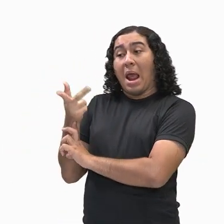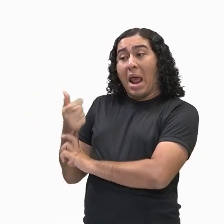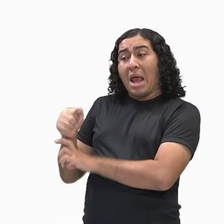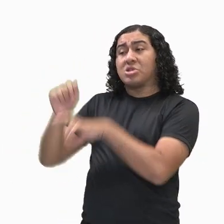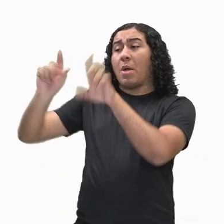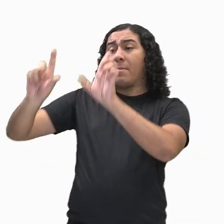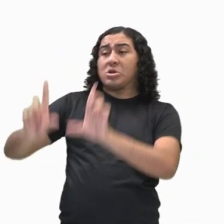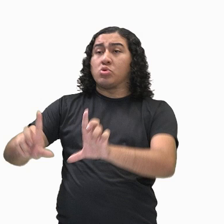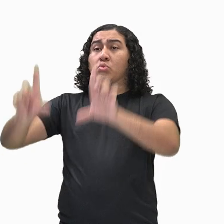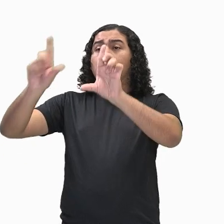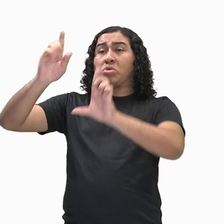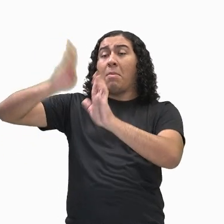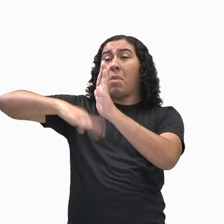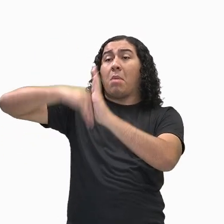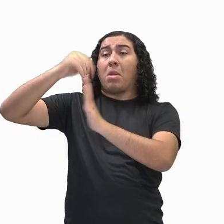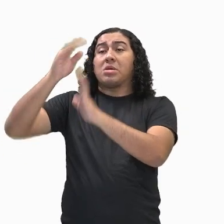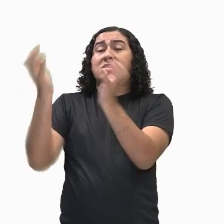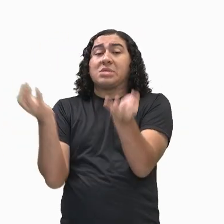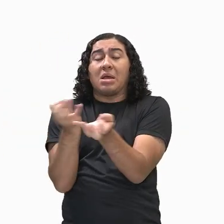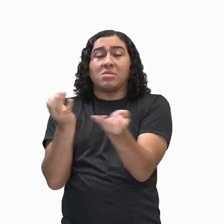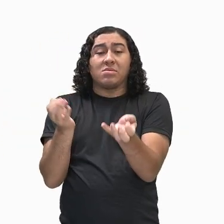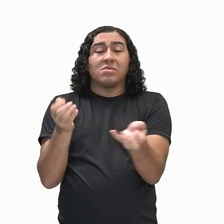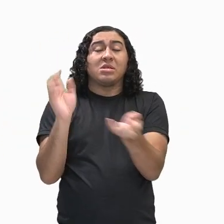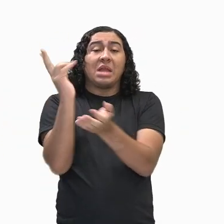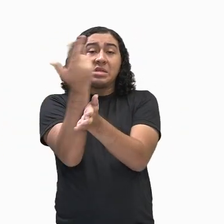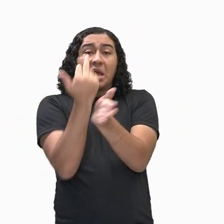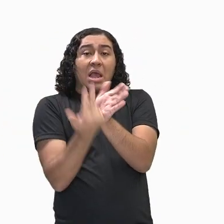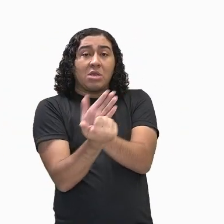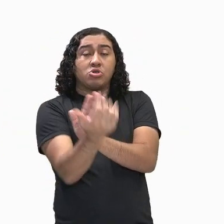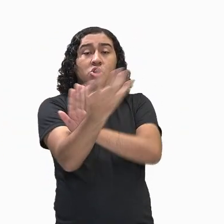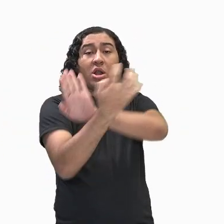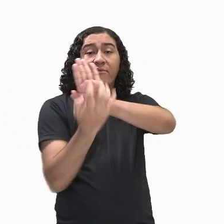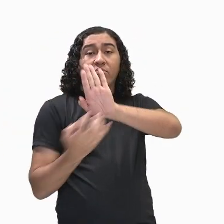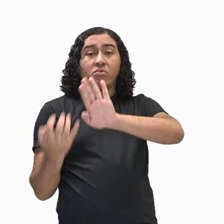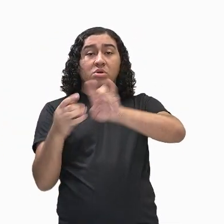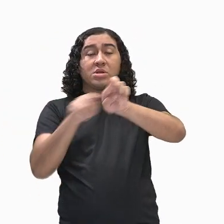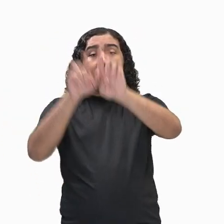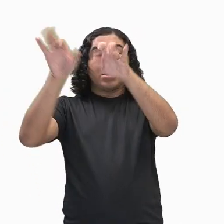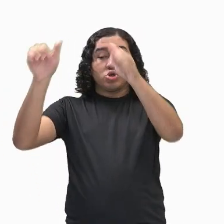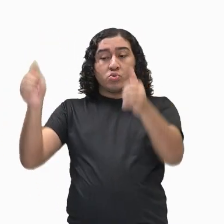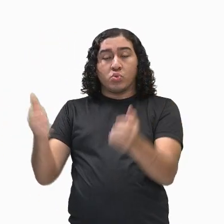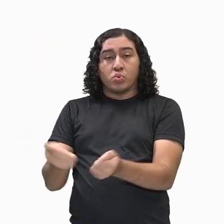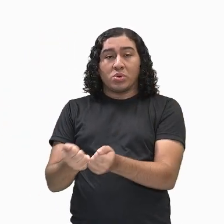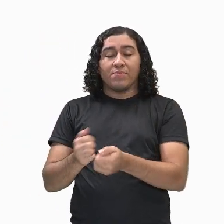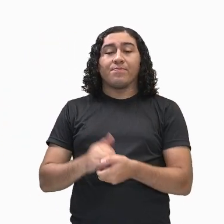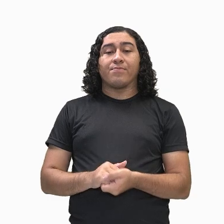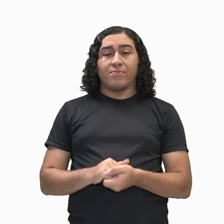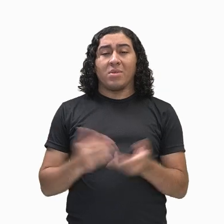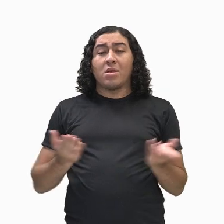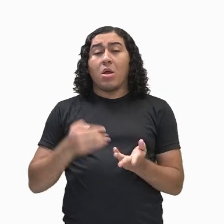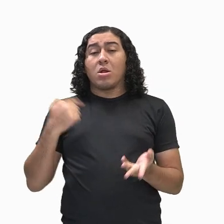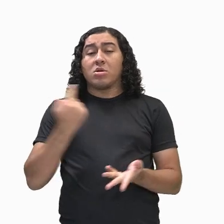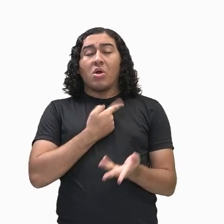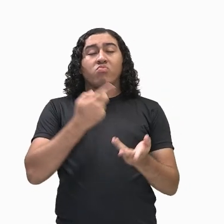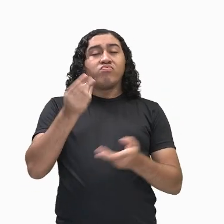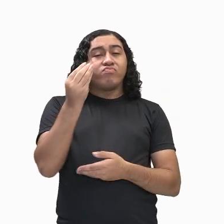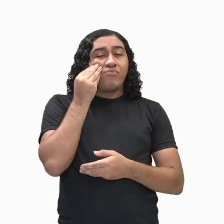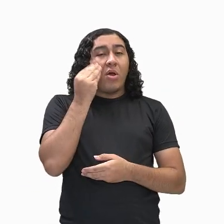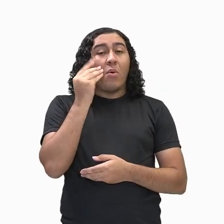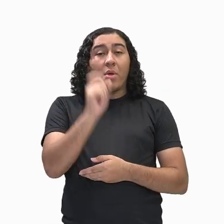consagradas em pinturas, desenhos, gravuras e esculturas. E agora a gente vai ver uma